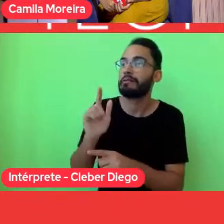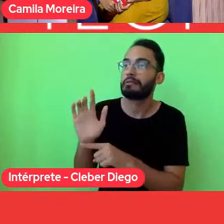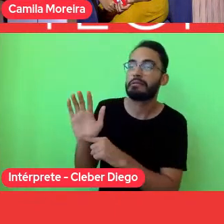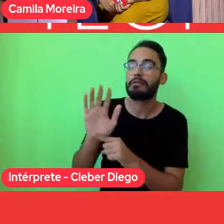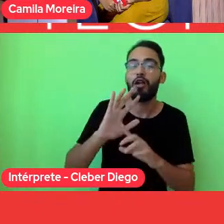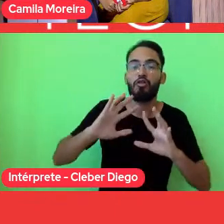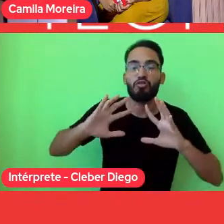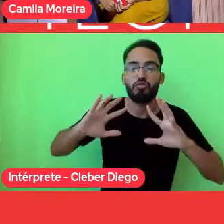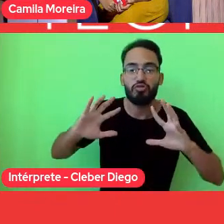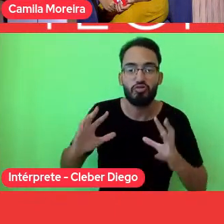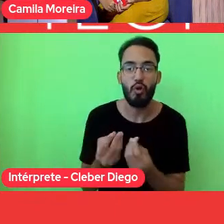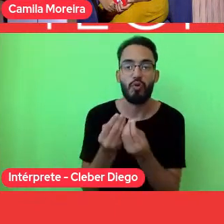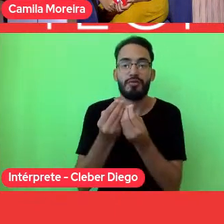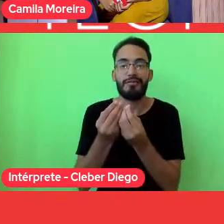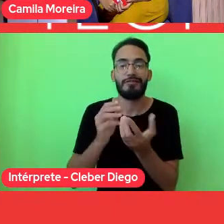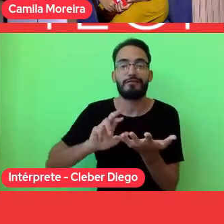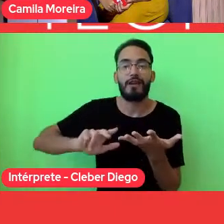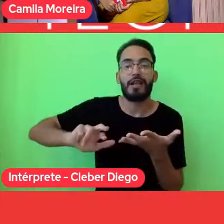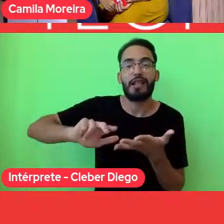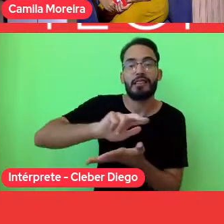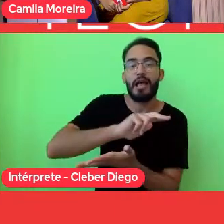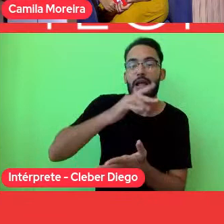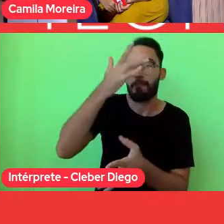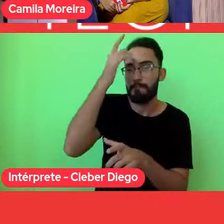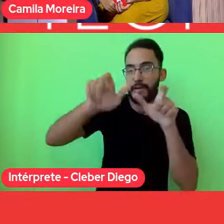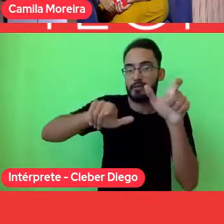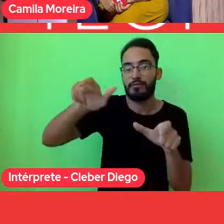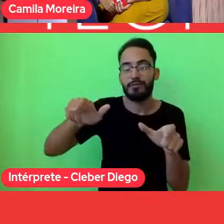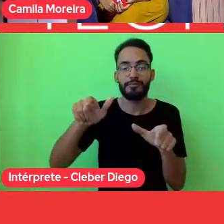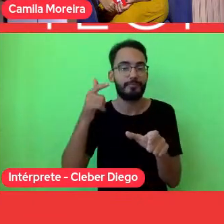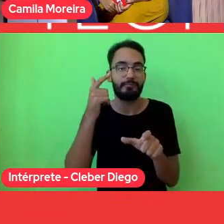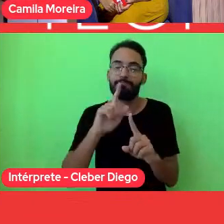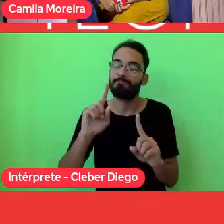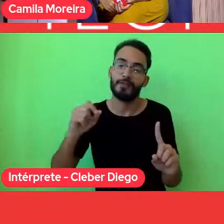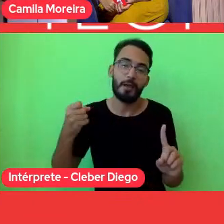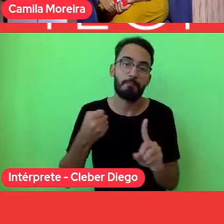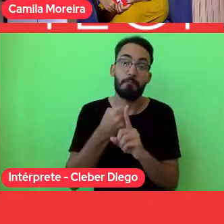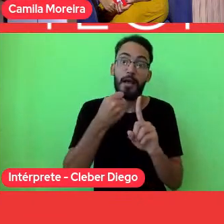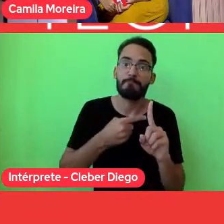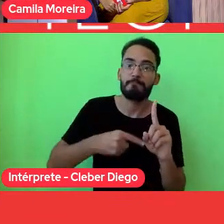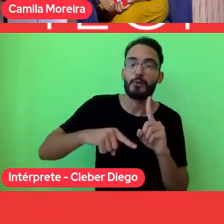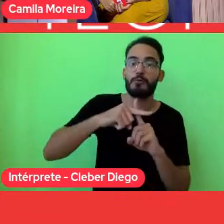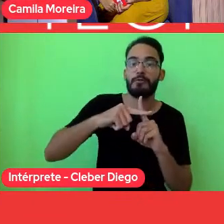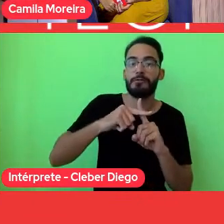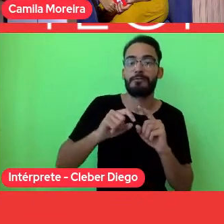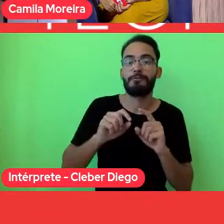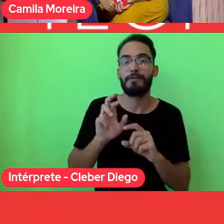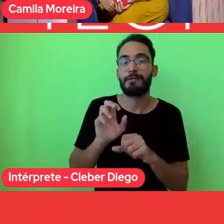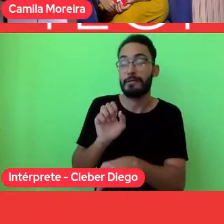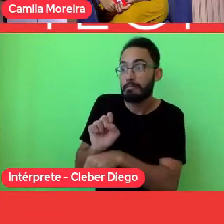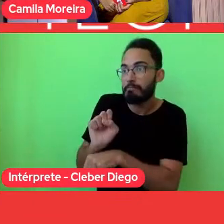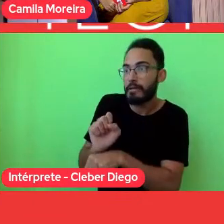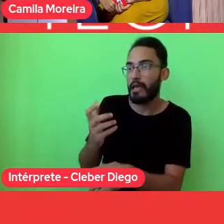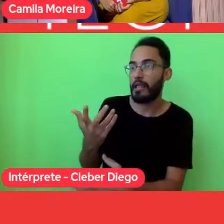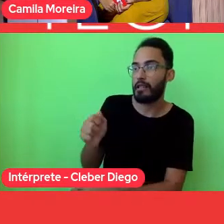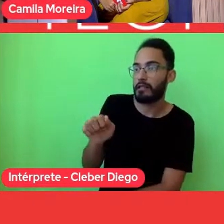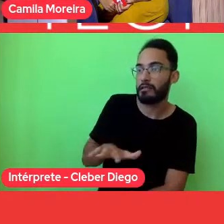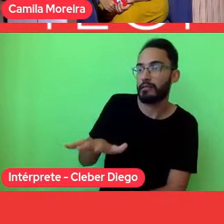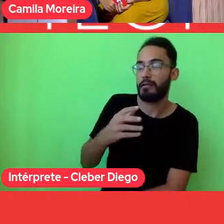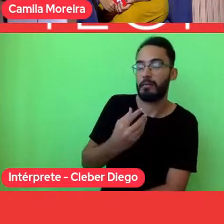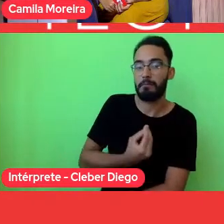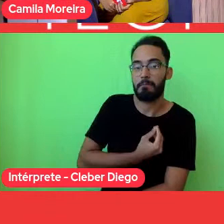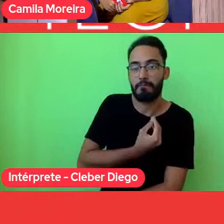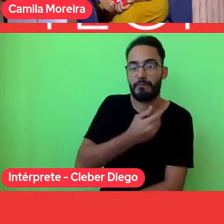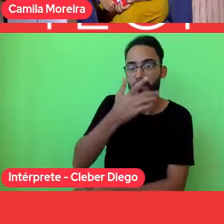a diversidade da população e não vão fazer um impacto positivo esperado na vida, né, das pessoas,